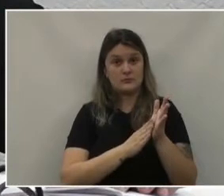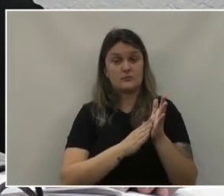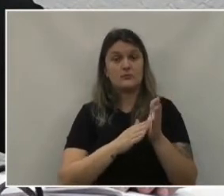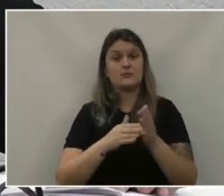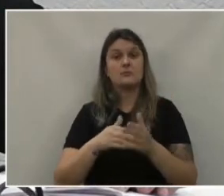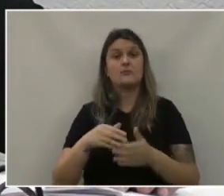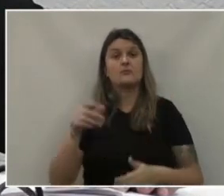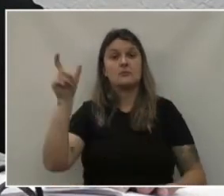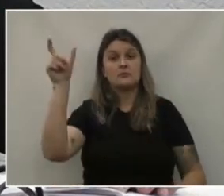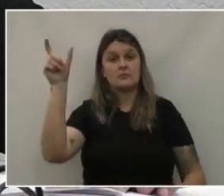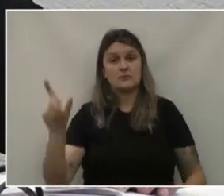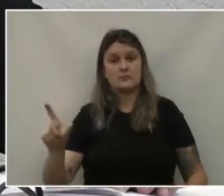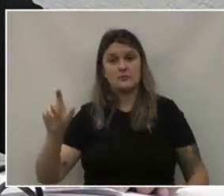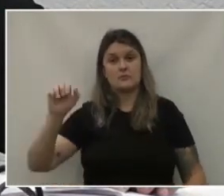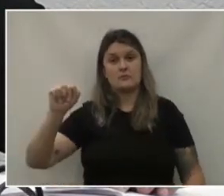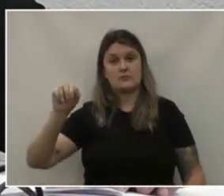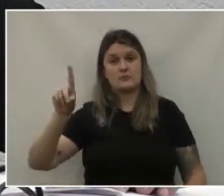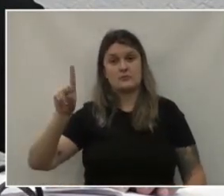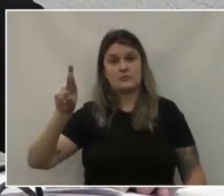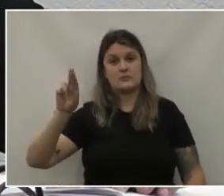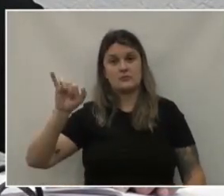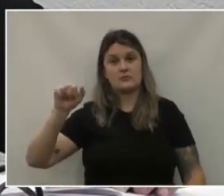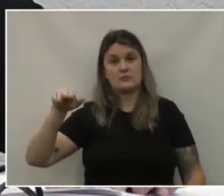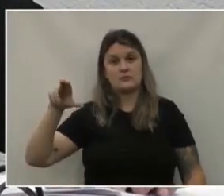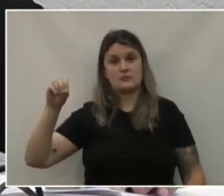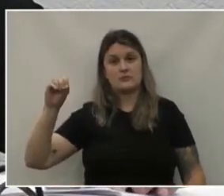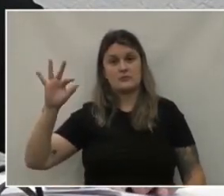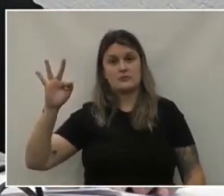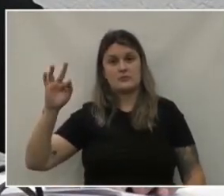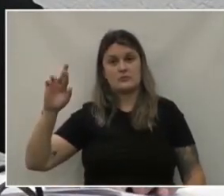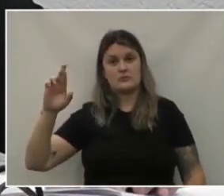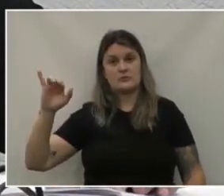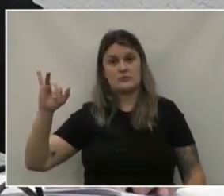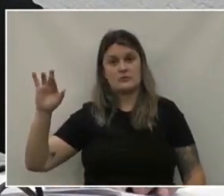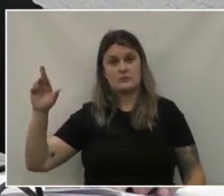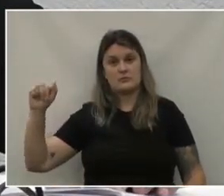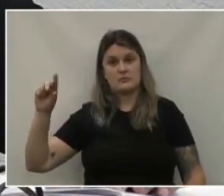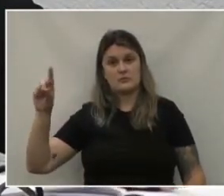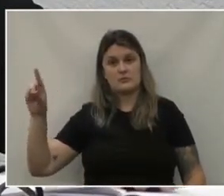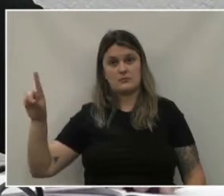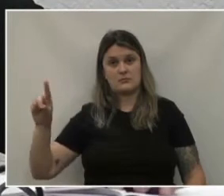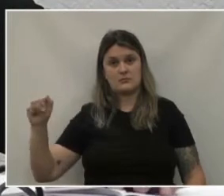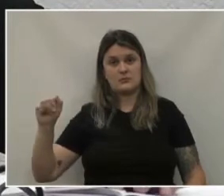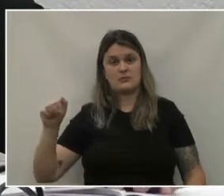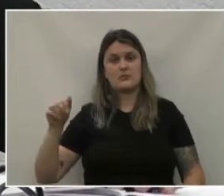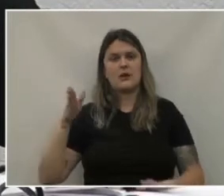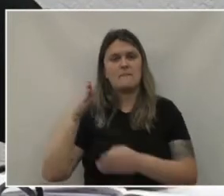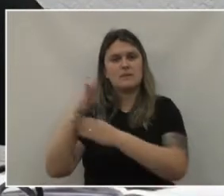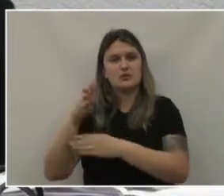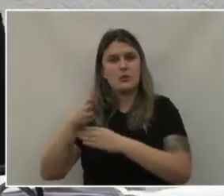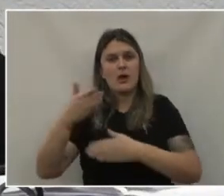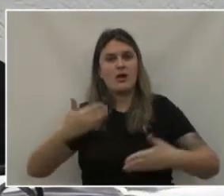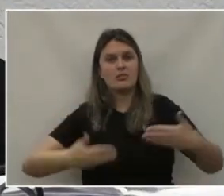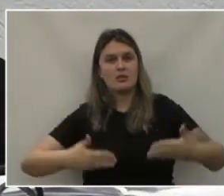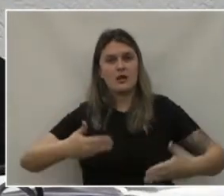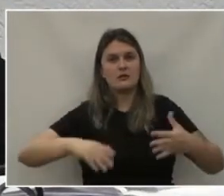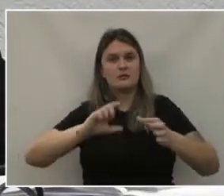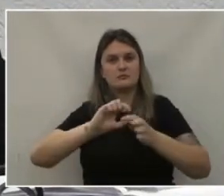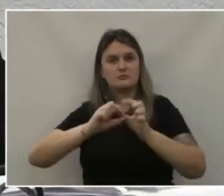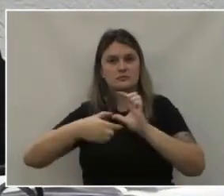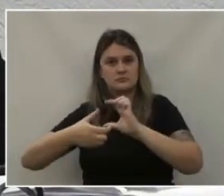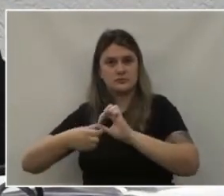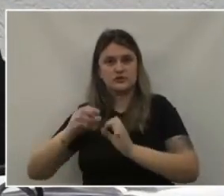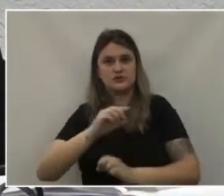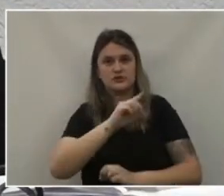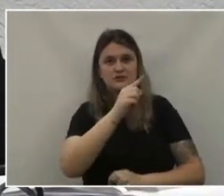senhor Adriano Ferreira de Souza. O mesmo foi bronze no Mundial de Atletismo Paralímpico, ocorrido de 7 a